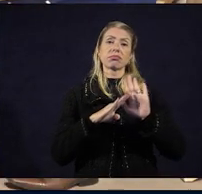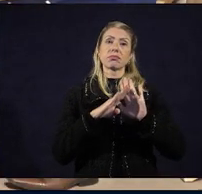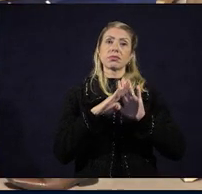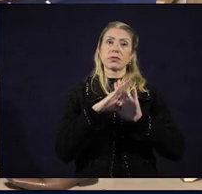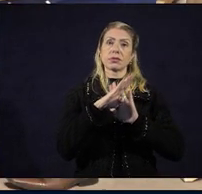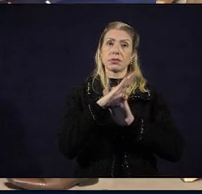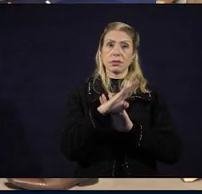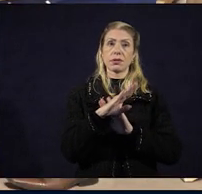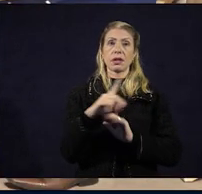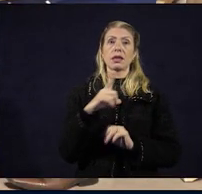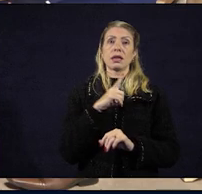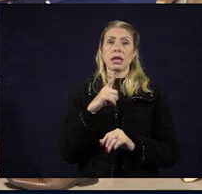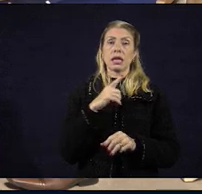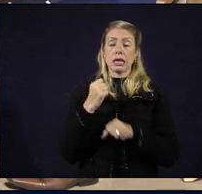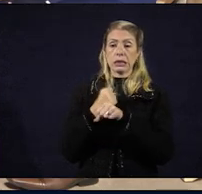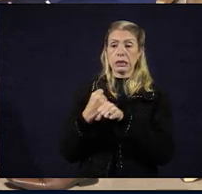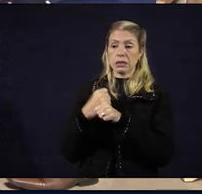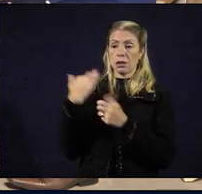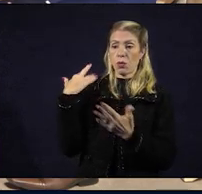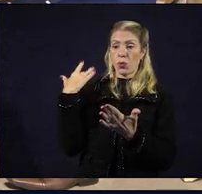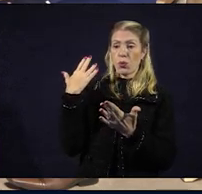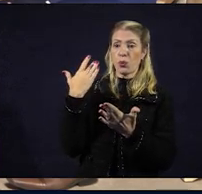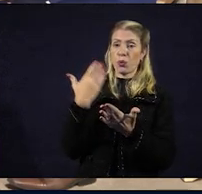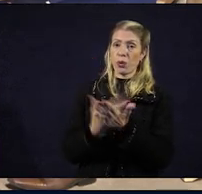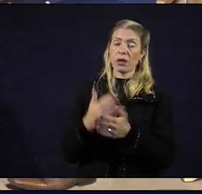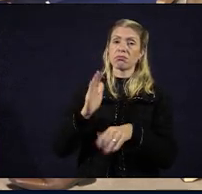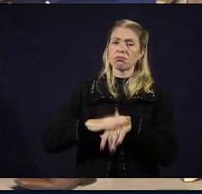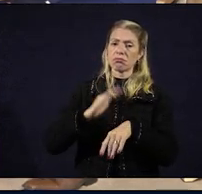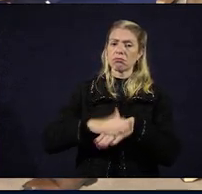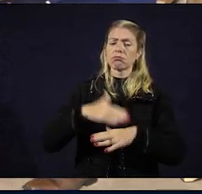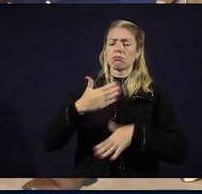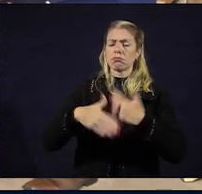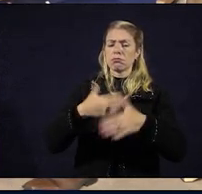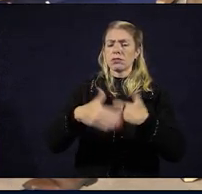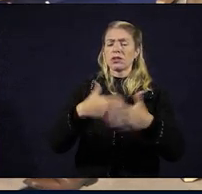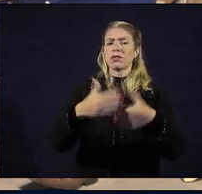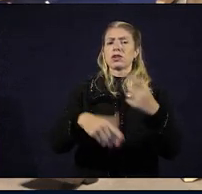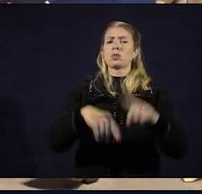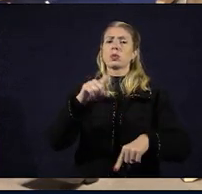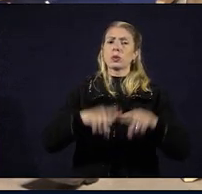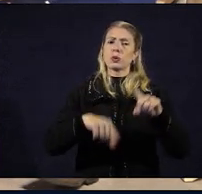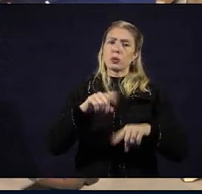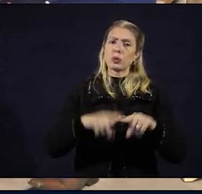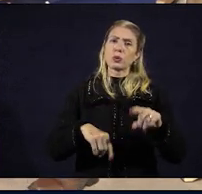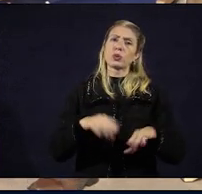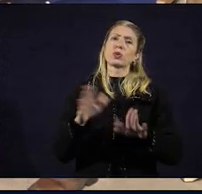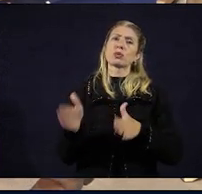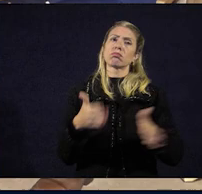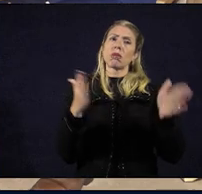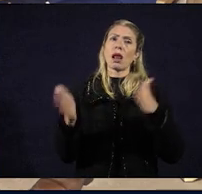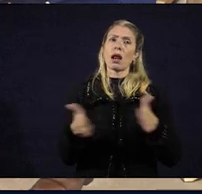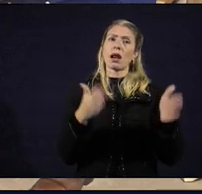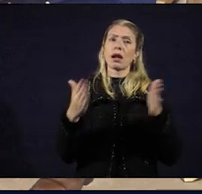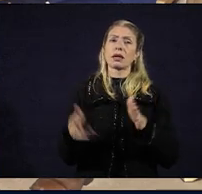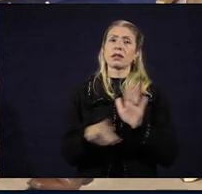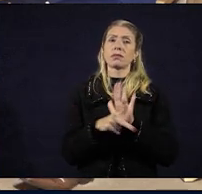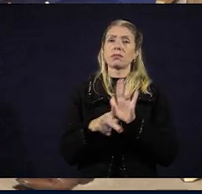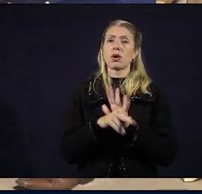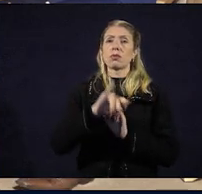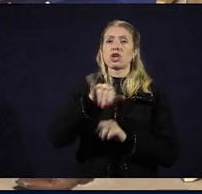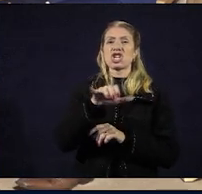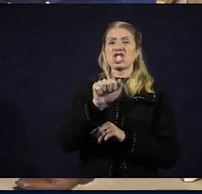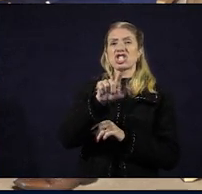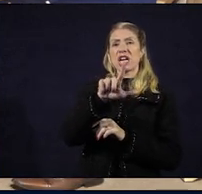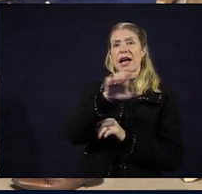dos anos das décadas né produtividade desenvolvimento de produtos né com a própria Jales né se